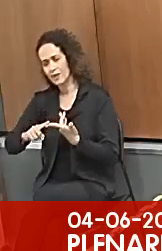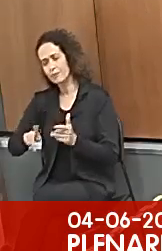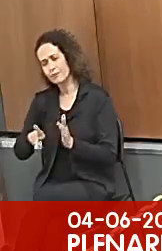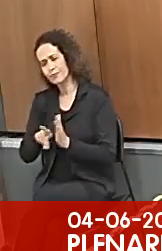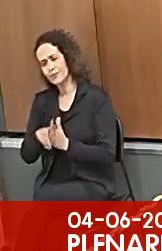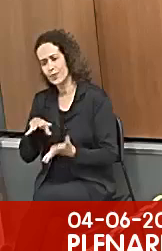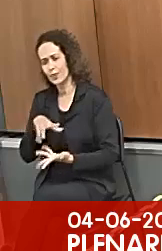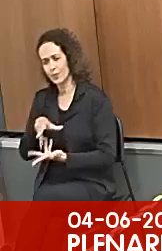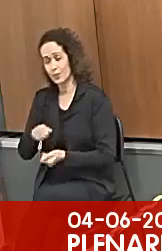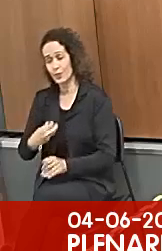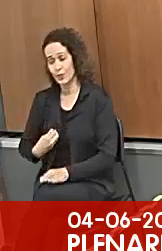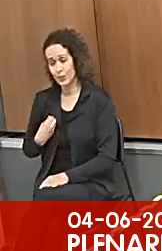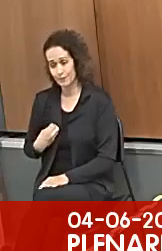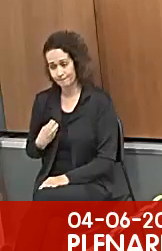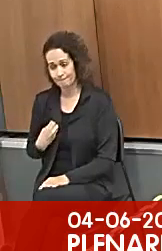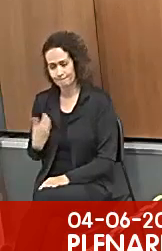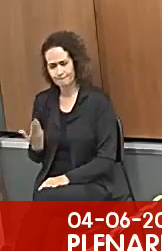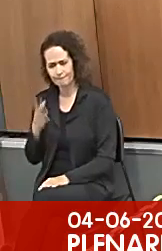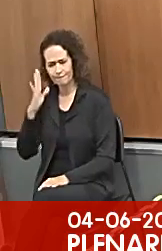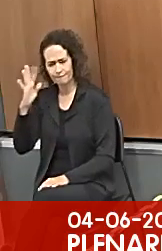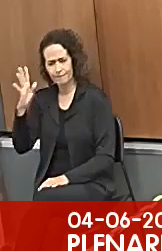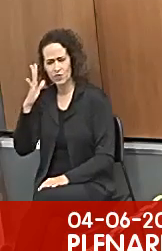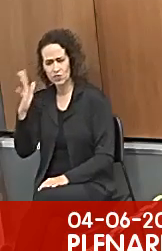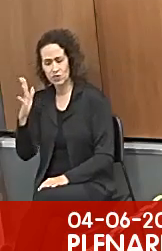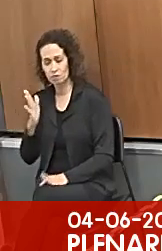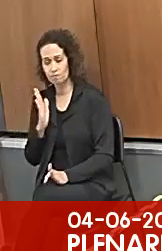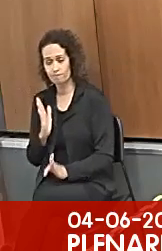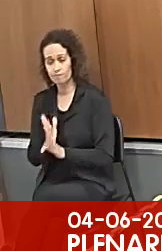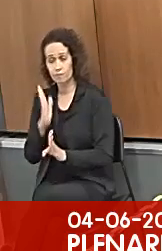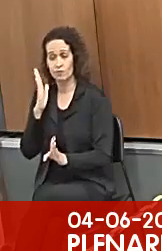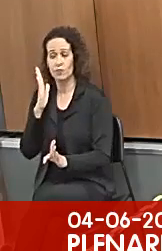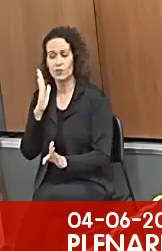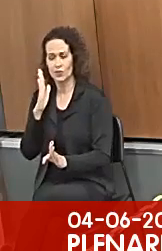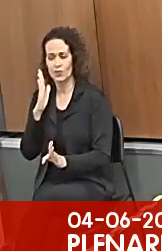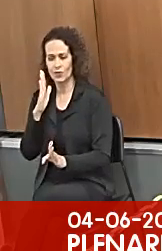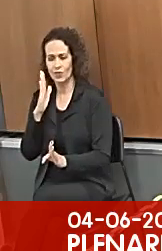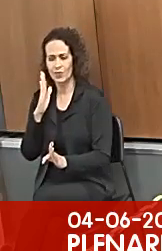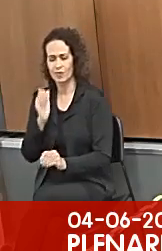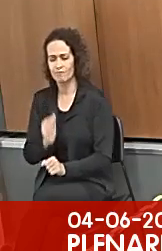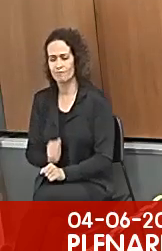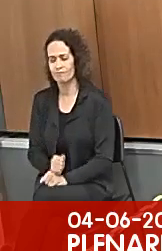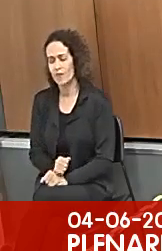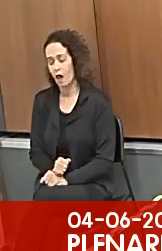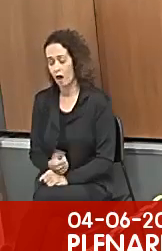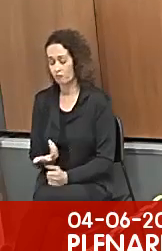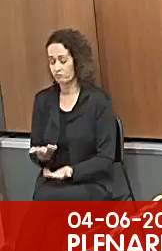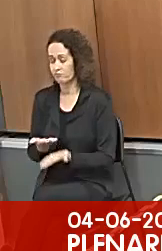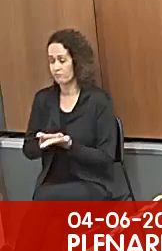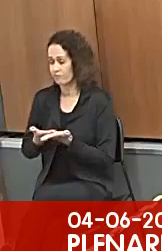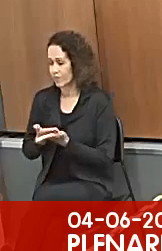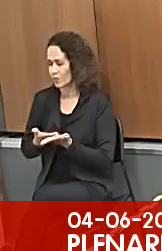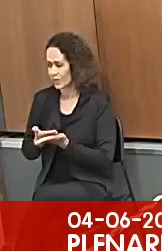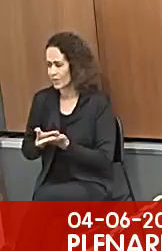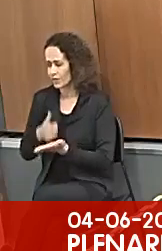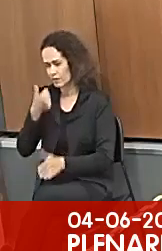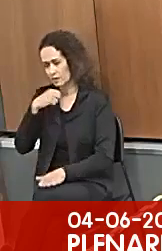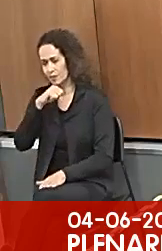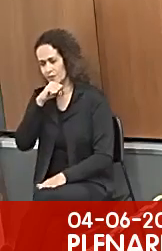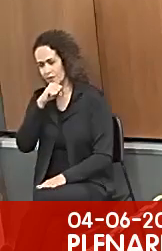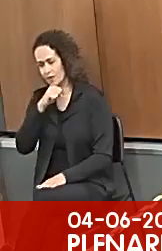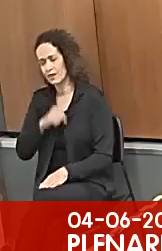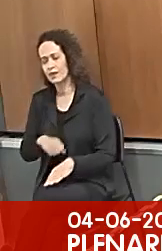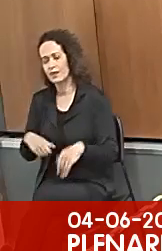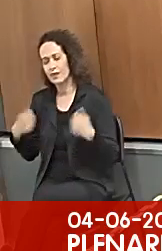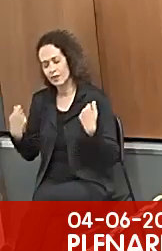eu imagino que, quando vem o diagnóstico, além do tratamento, a mãe também precisa